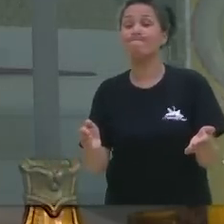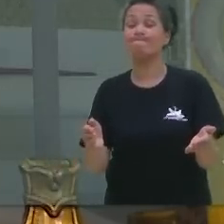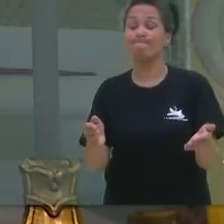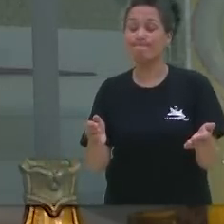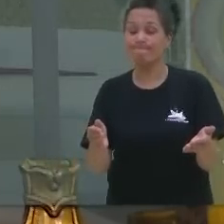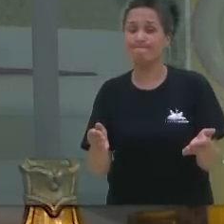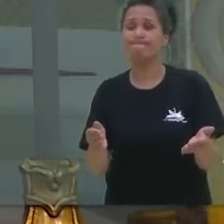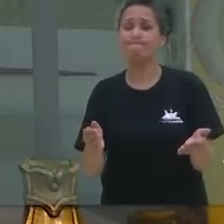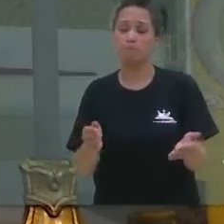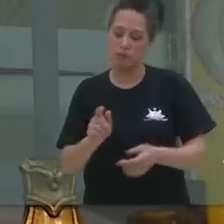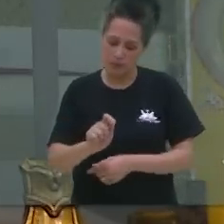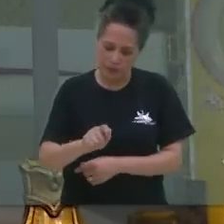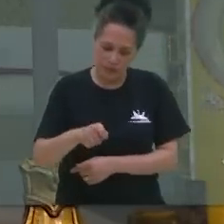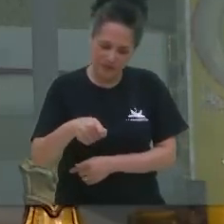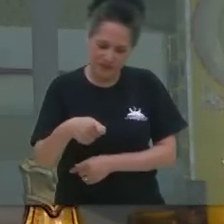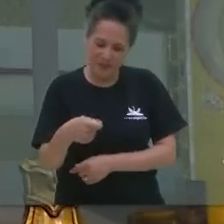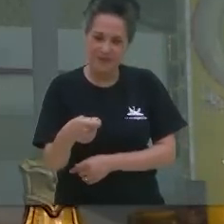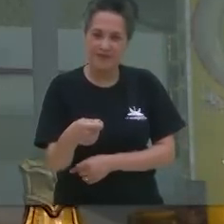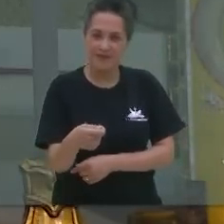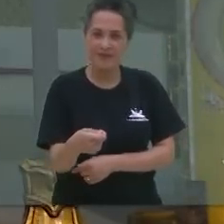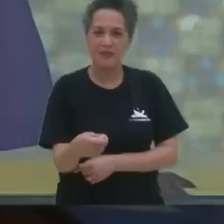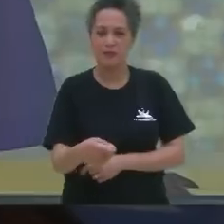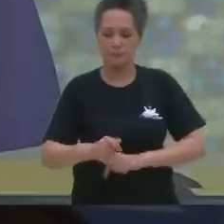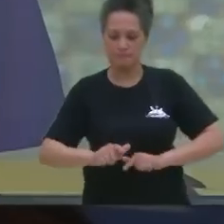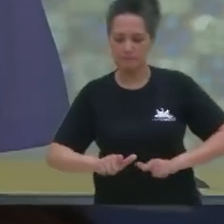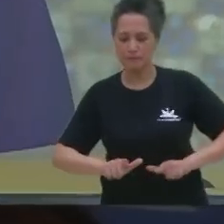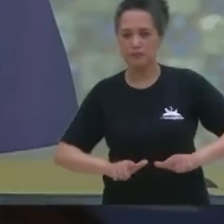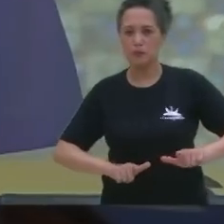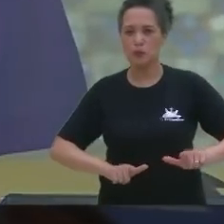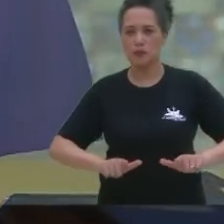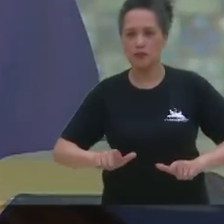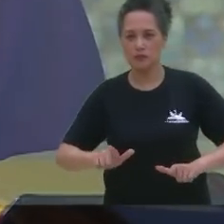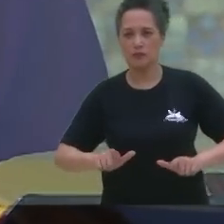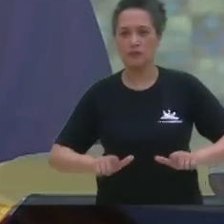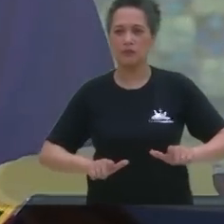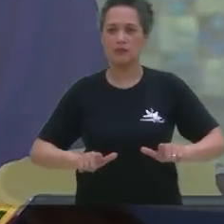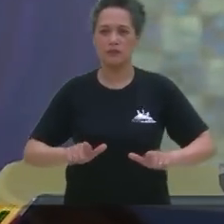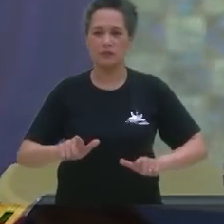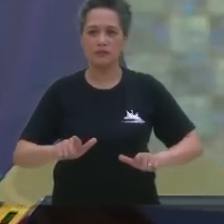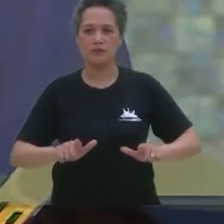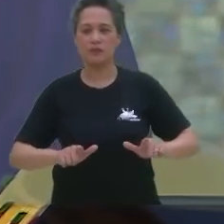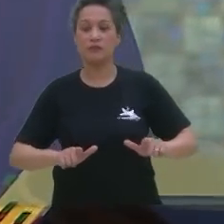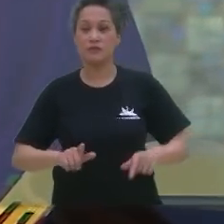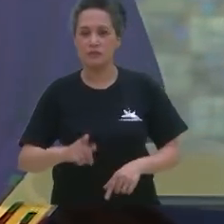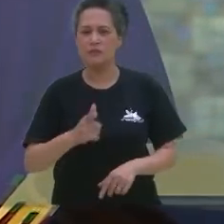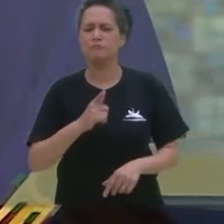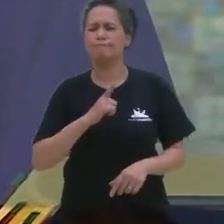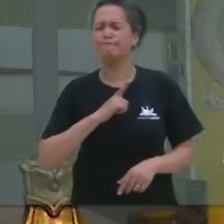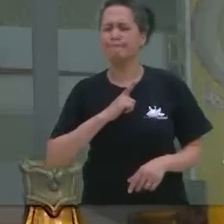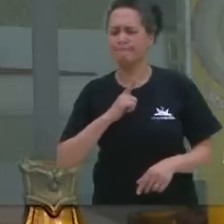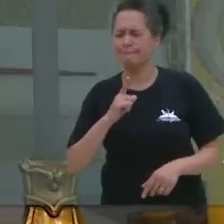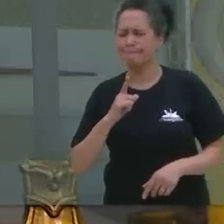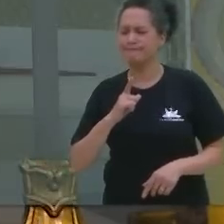sinal do trabalho que fizemos e aqui